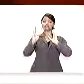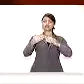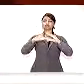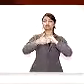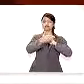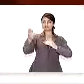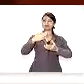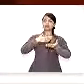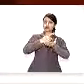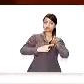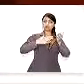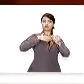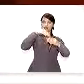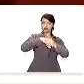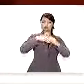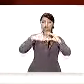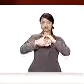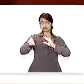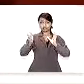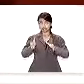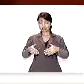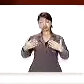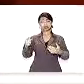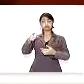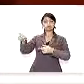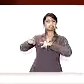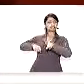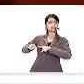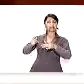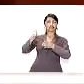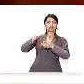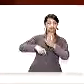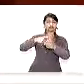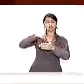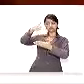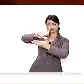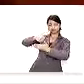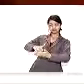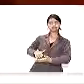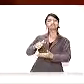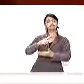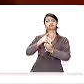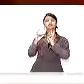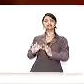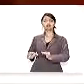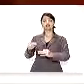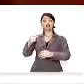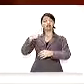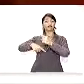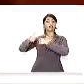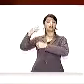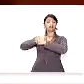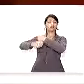disponibilizados a licitação e os contratos foram julgados regulares em sessão de 15 de abril 2014 desta